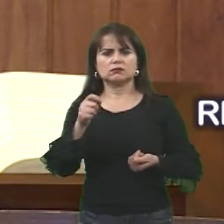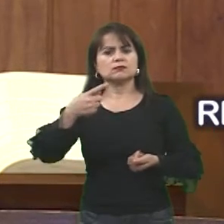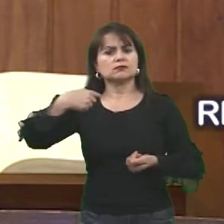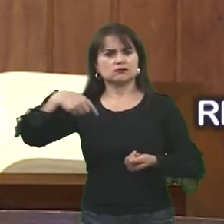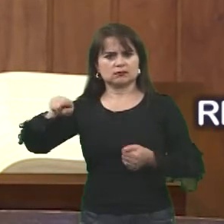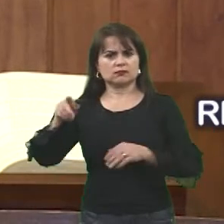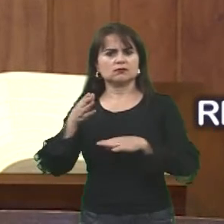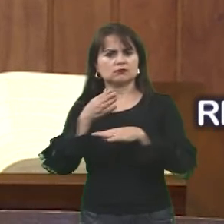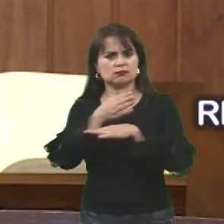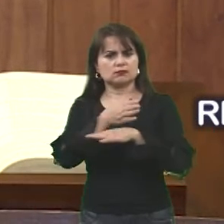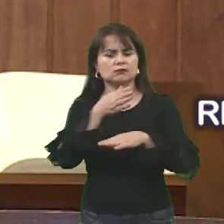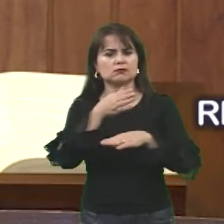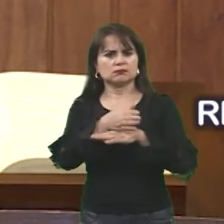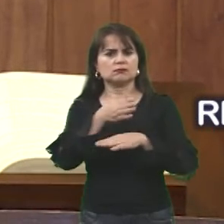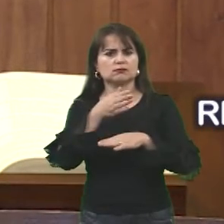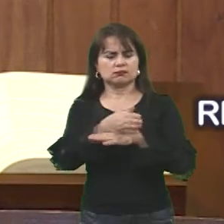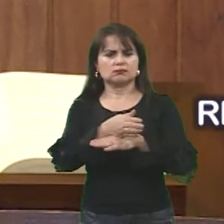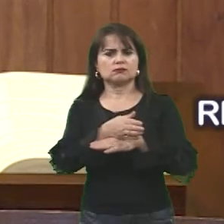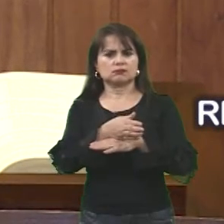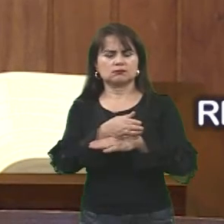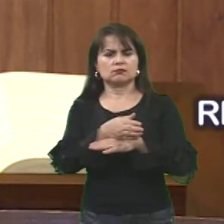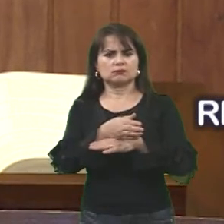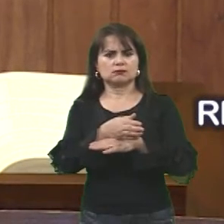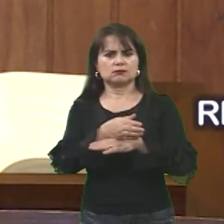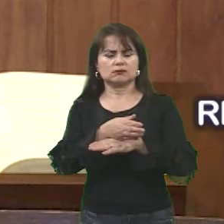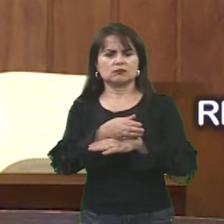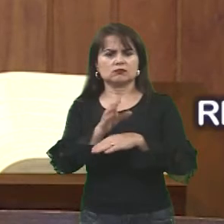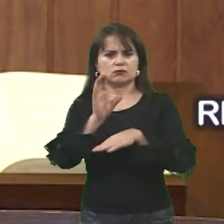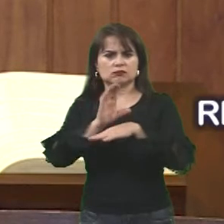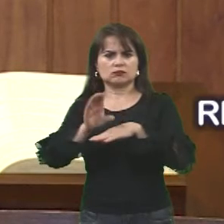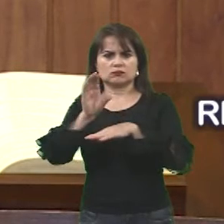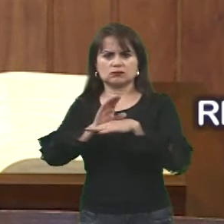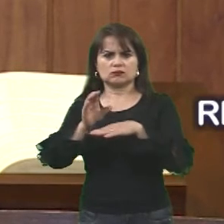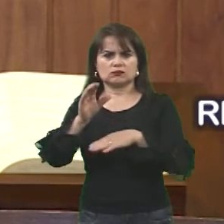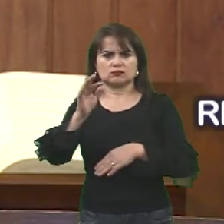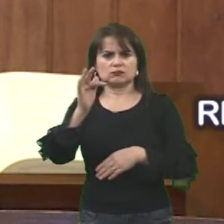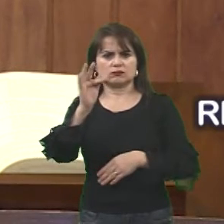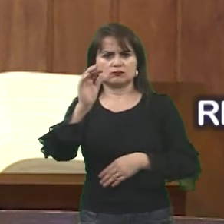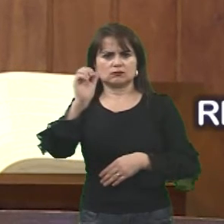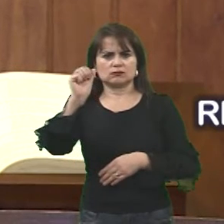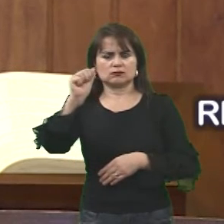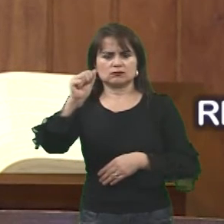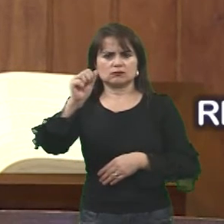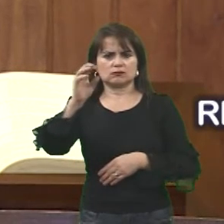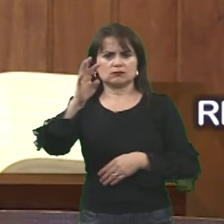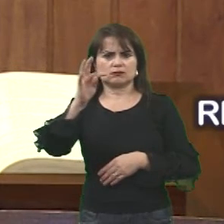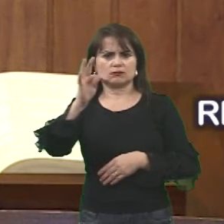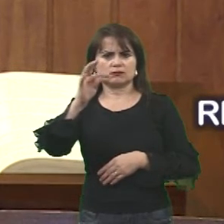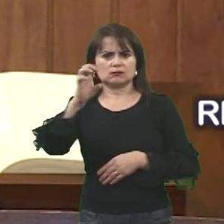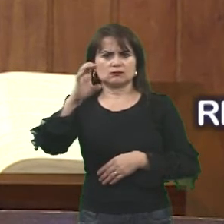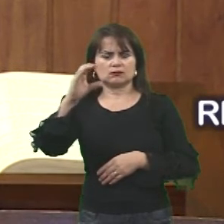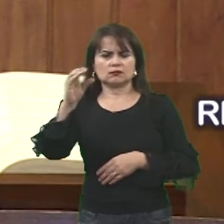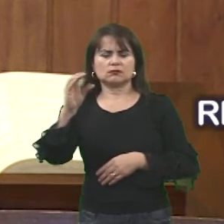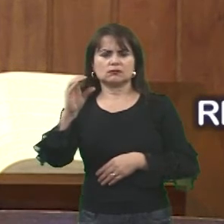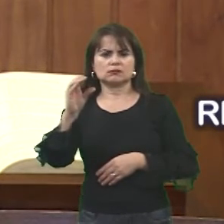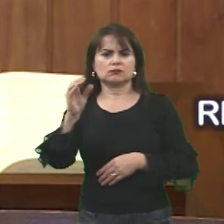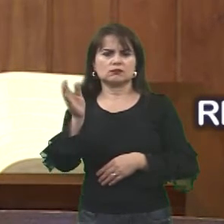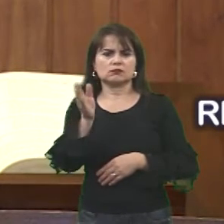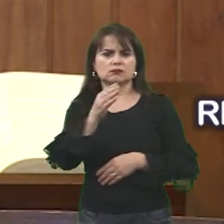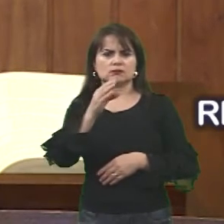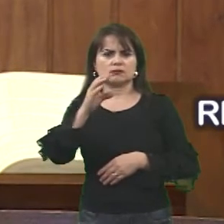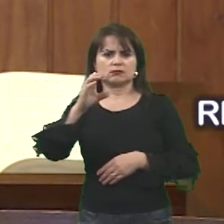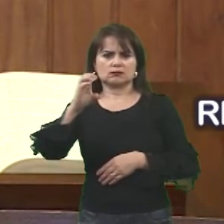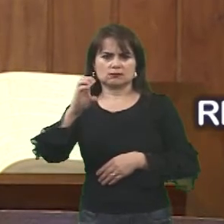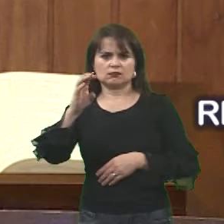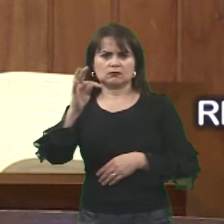do curso nas FATECs e ETECs. Daí a necessidade do Estado ter um olhar carinhoso